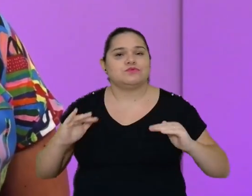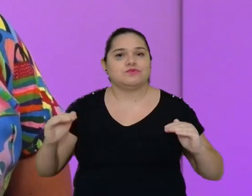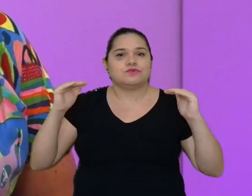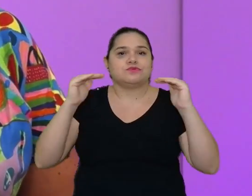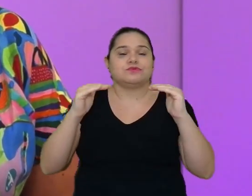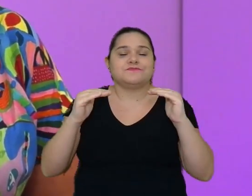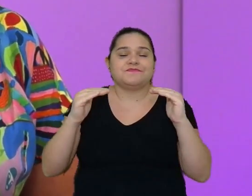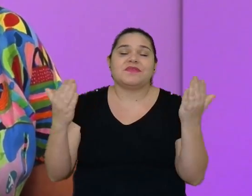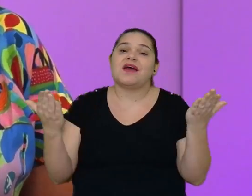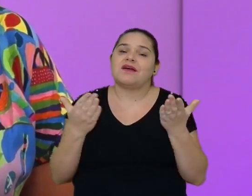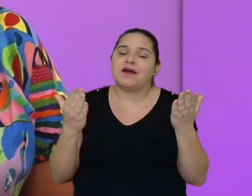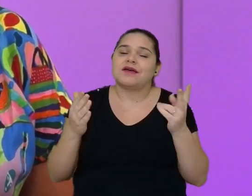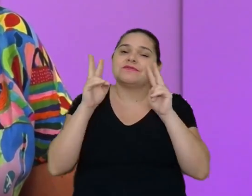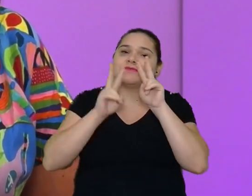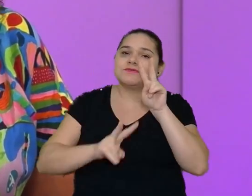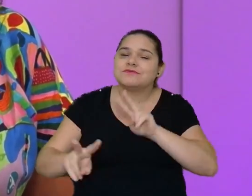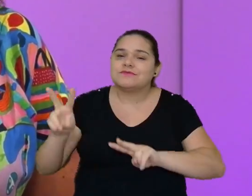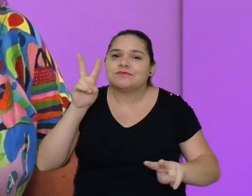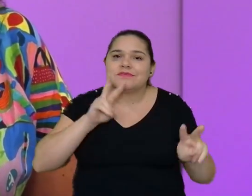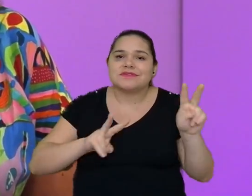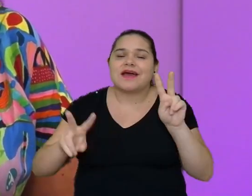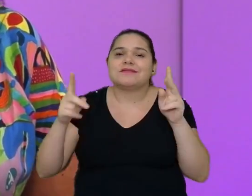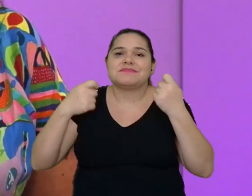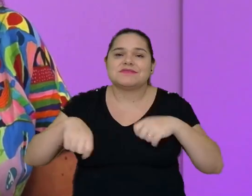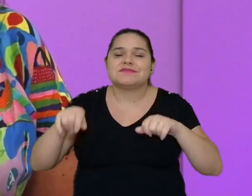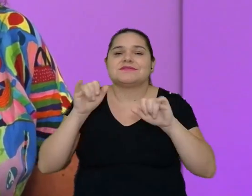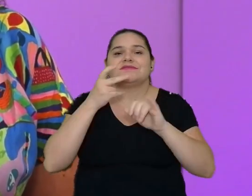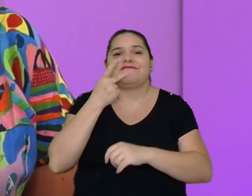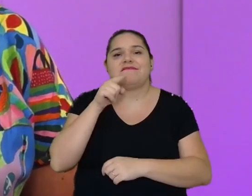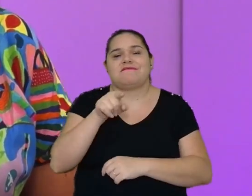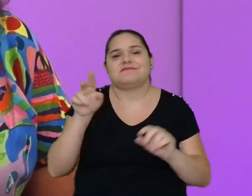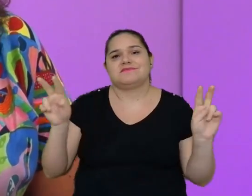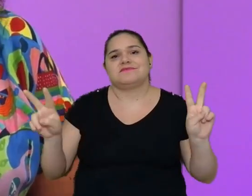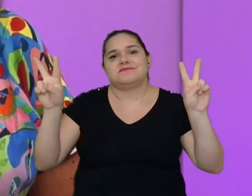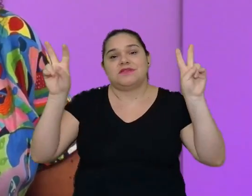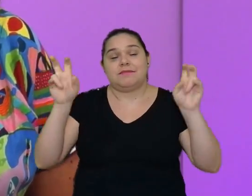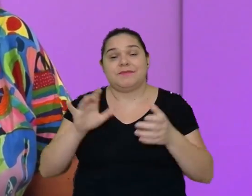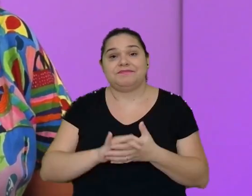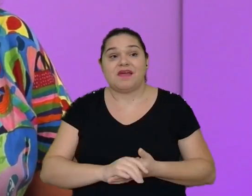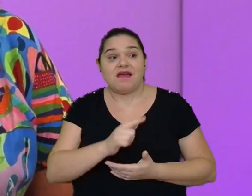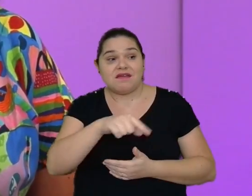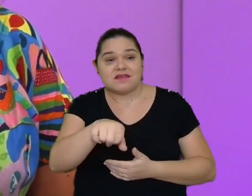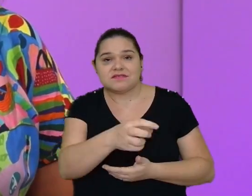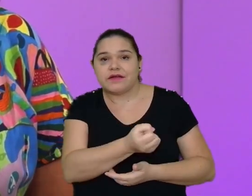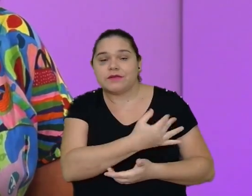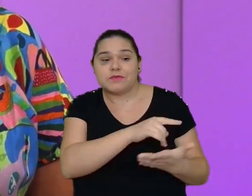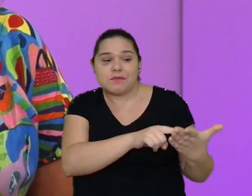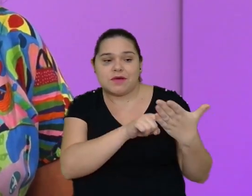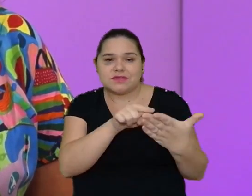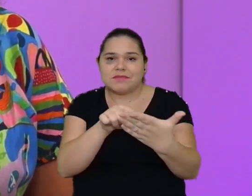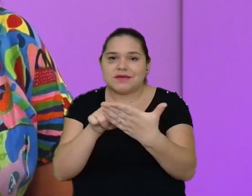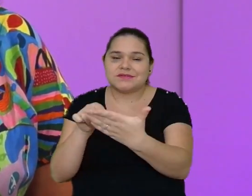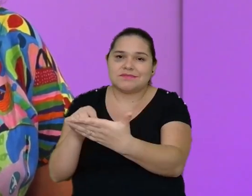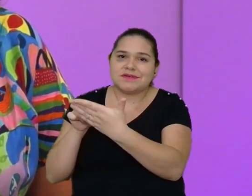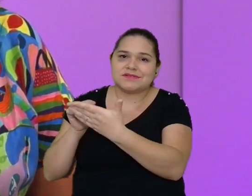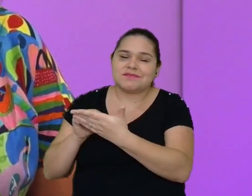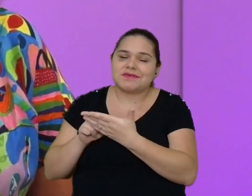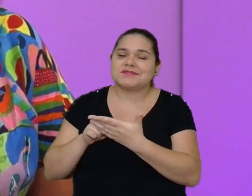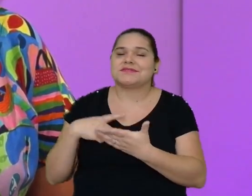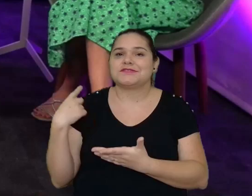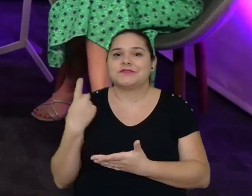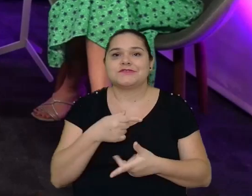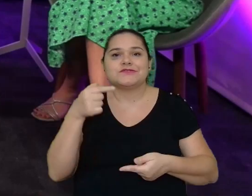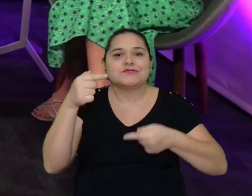mais medição. E aí a gente começa a ter esses números que vão fazendo num ciclo da gente discutir ainda mais